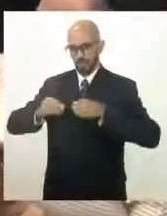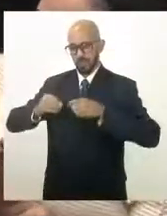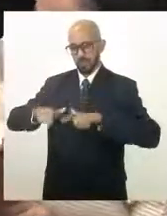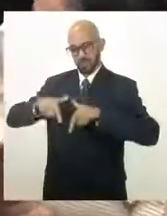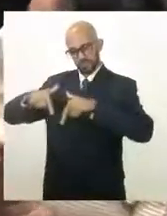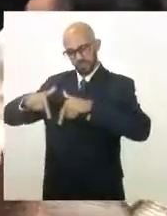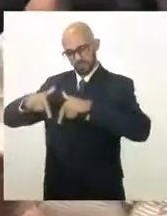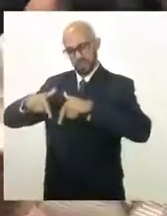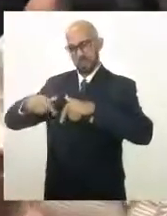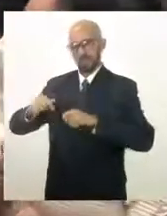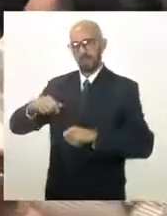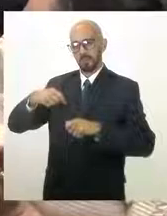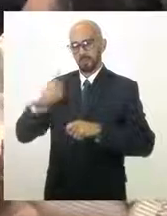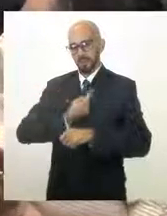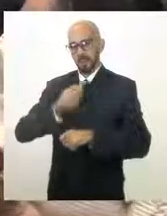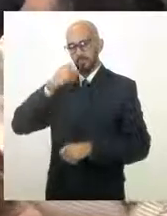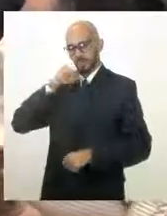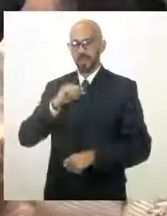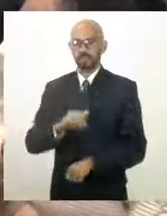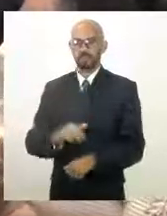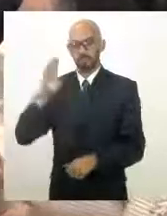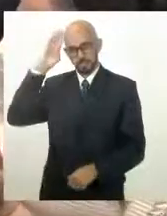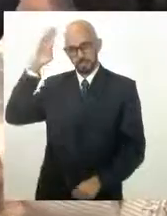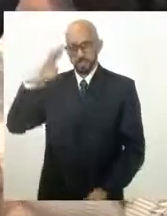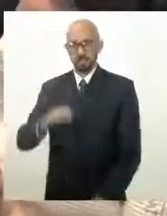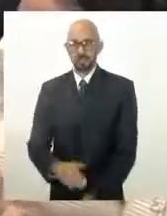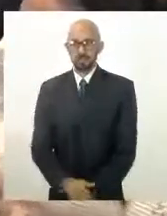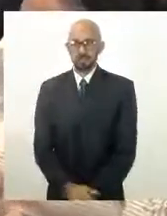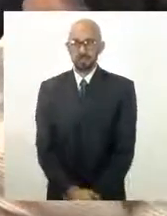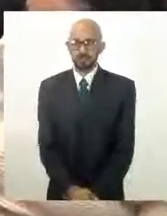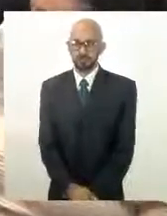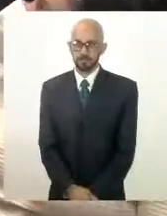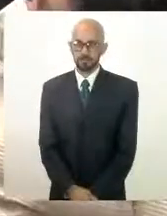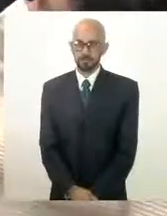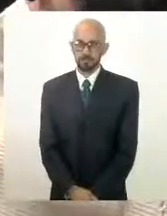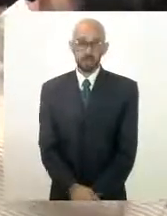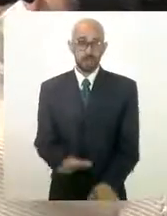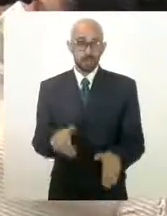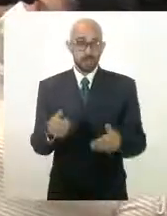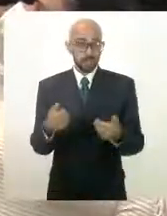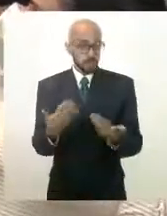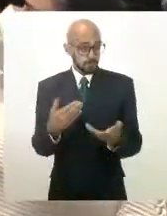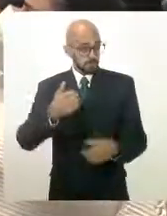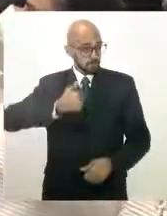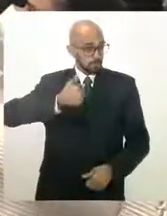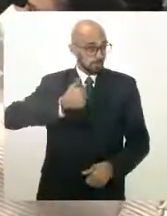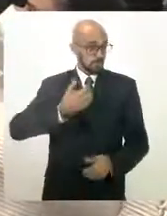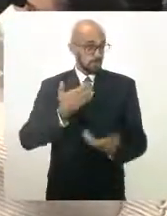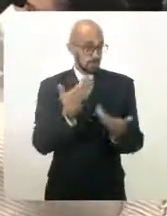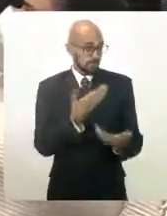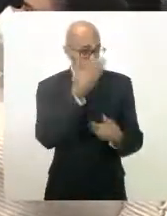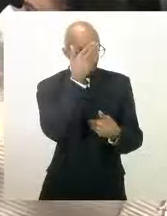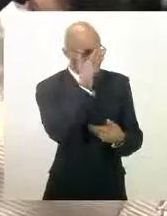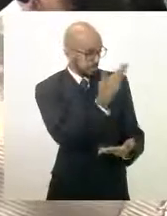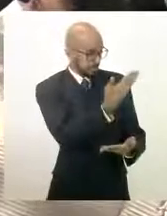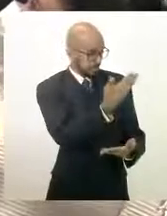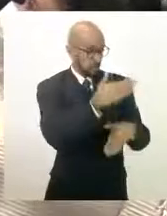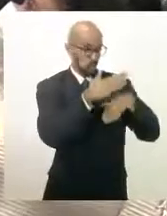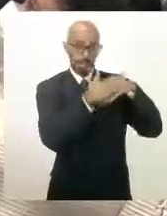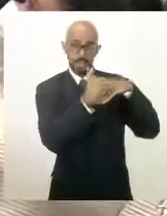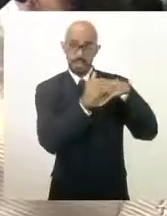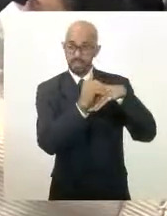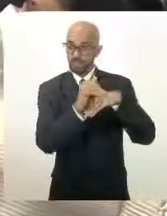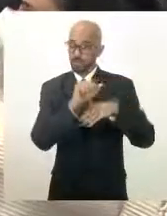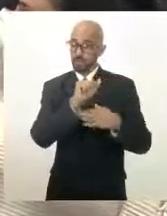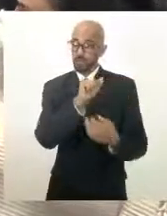por nós mulheres. Bem, eu primeiro agradecer o carinho do deputado